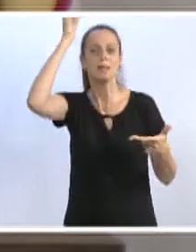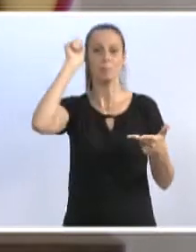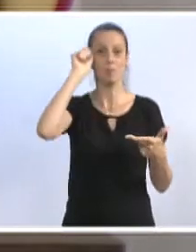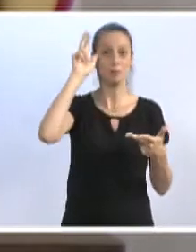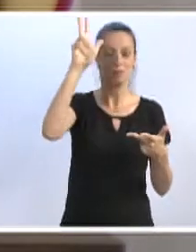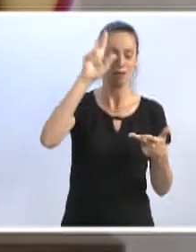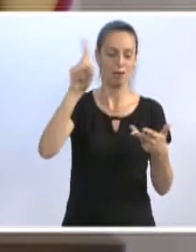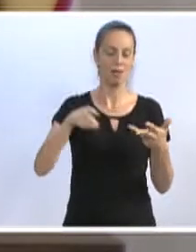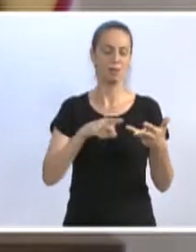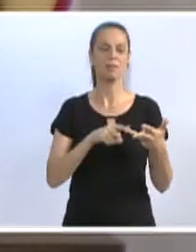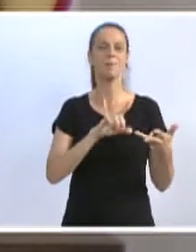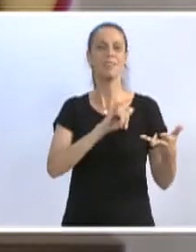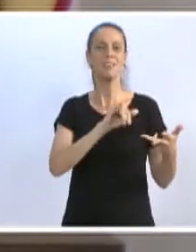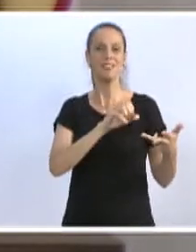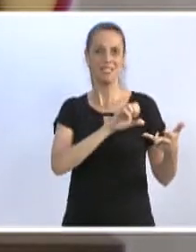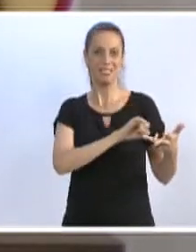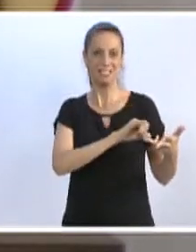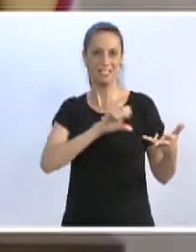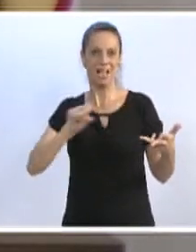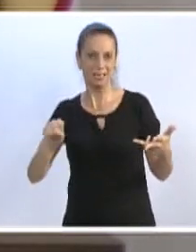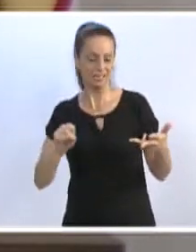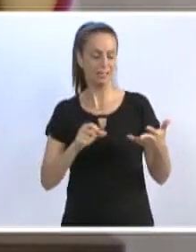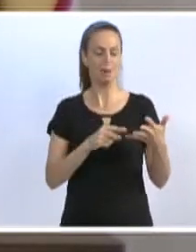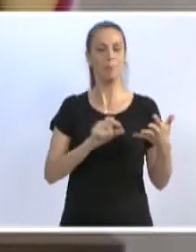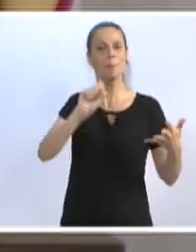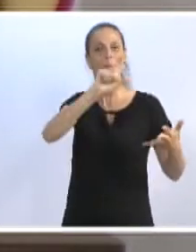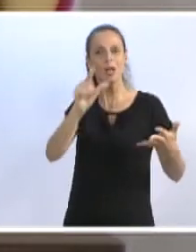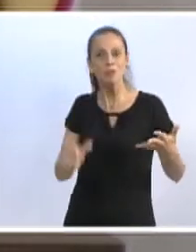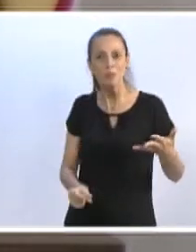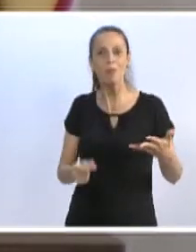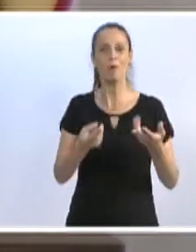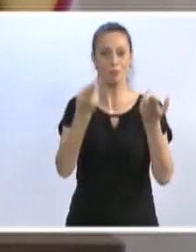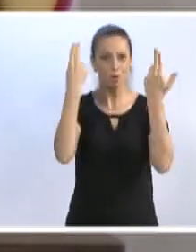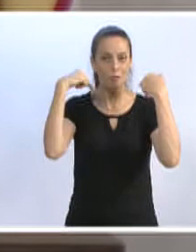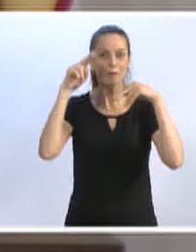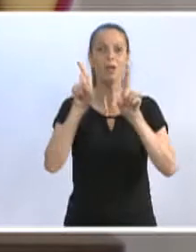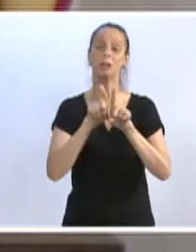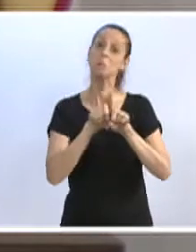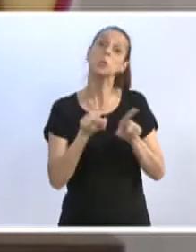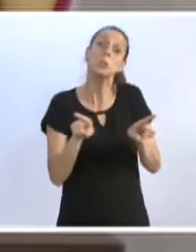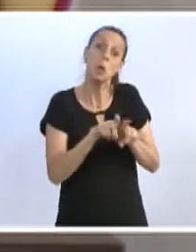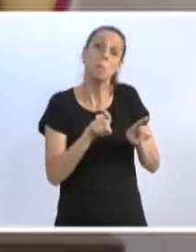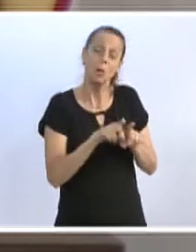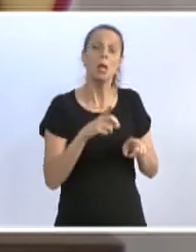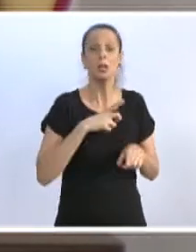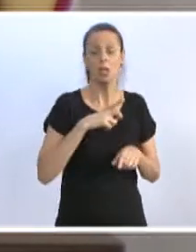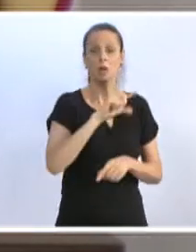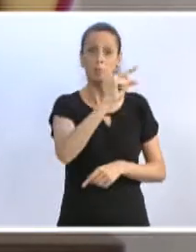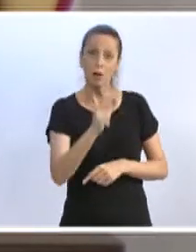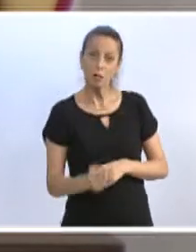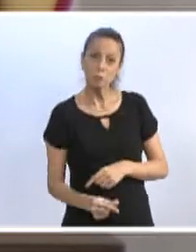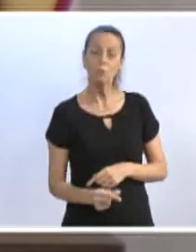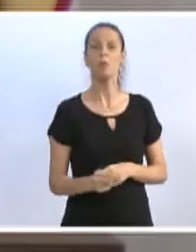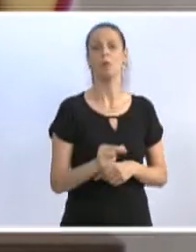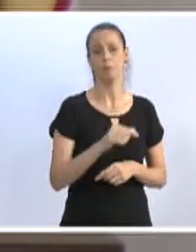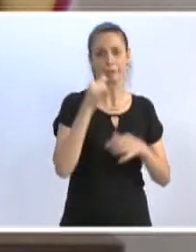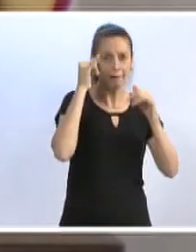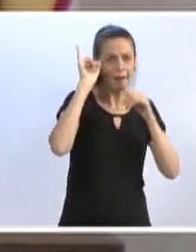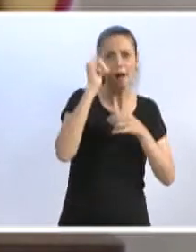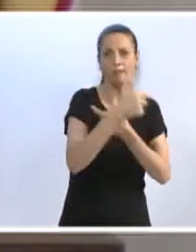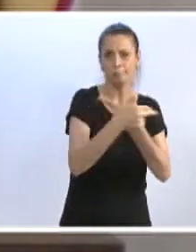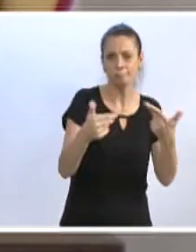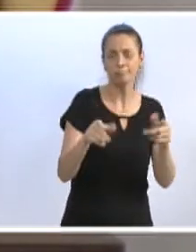aristocratas, Isaías, pastores de ovelhas, Davi, pastores de vacas também, Amós, sacerdotes